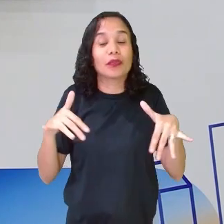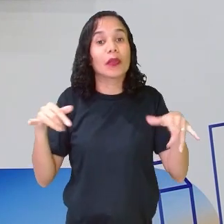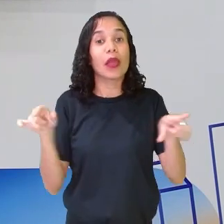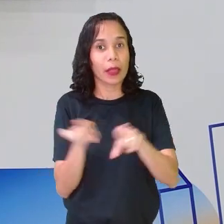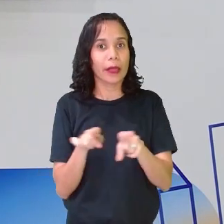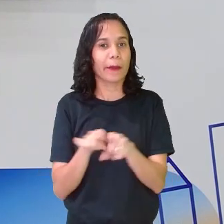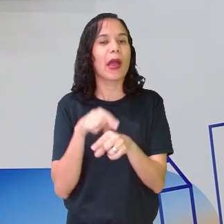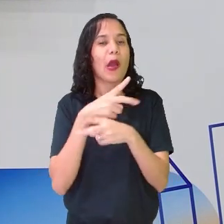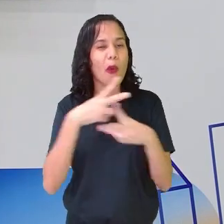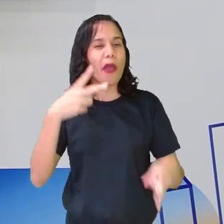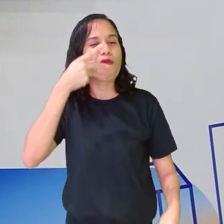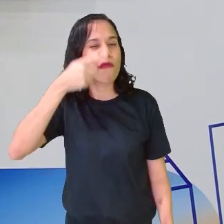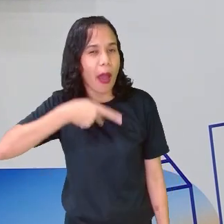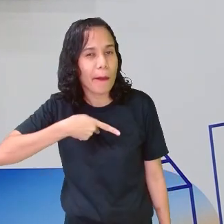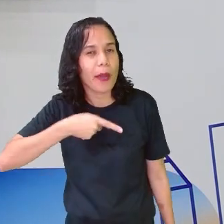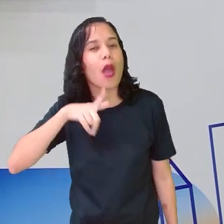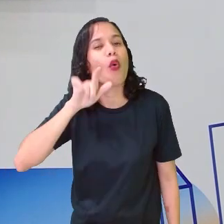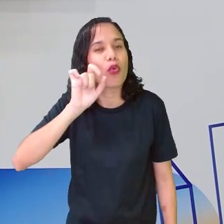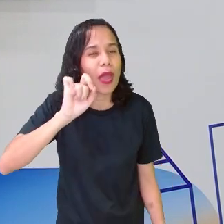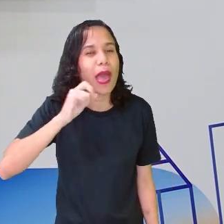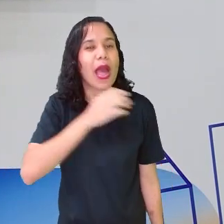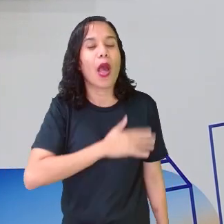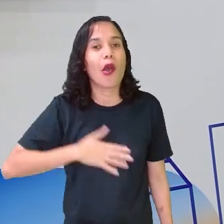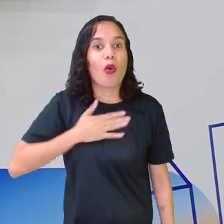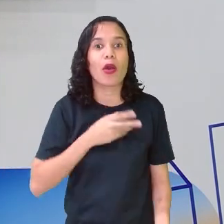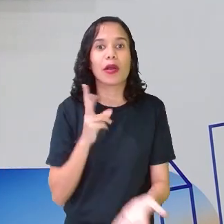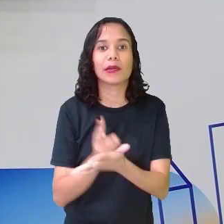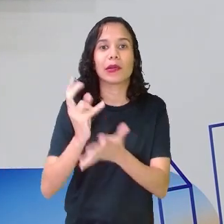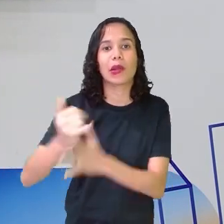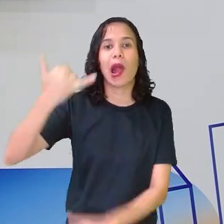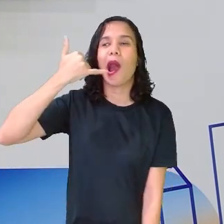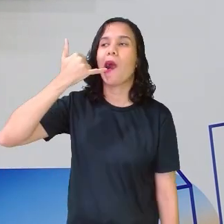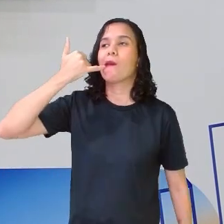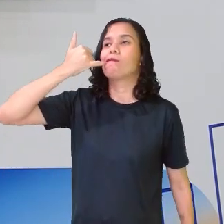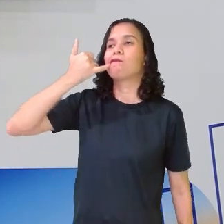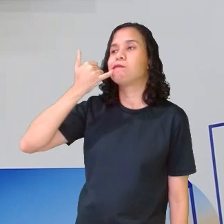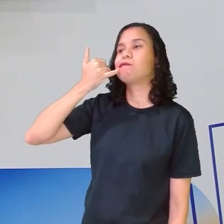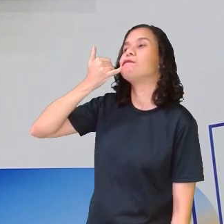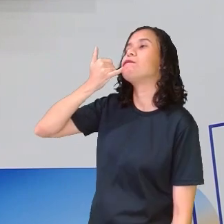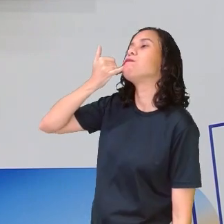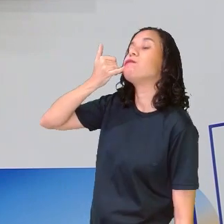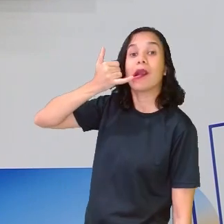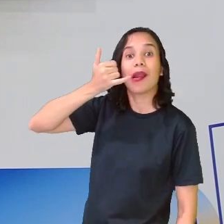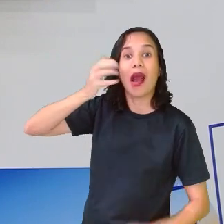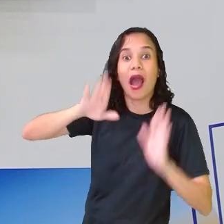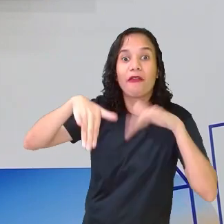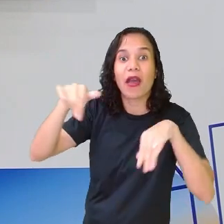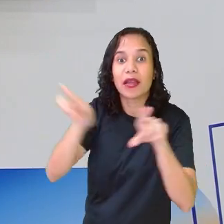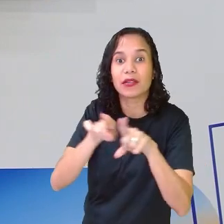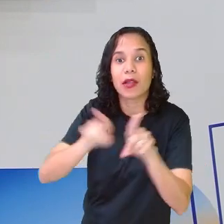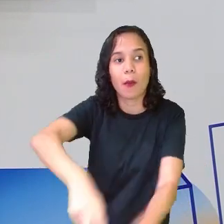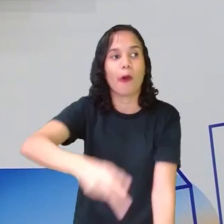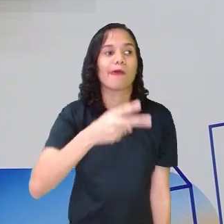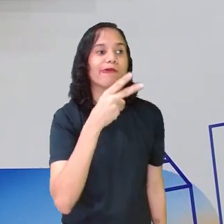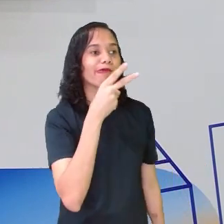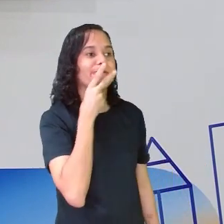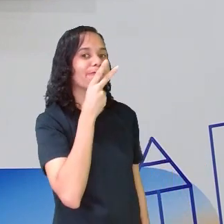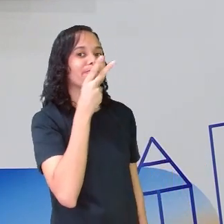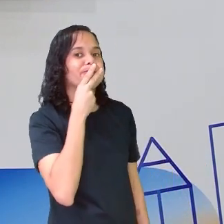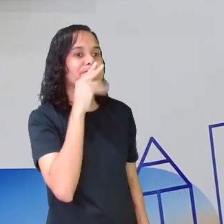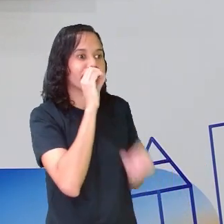Outra coisa que falam é que ela gosta de fumar um cachimbo e às vezes também